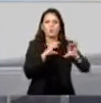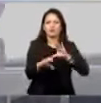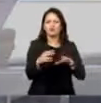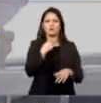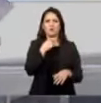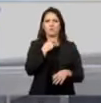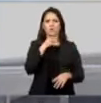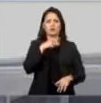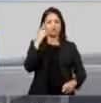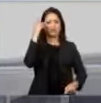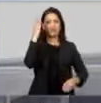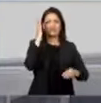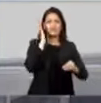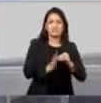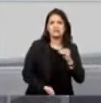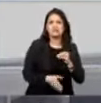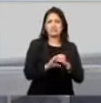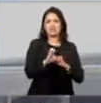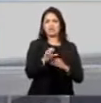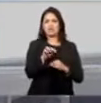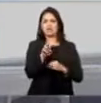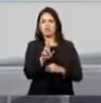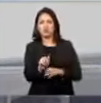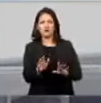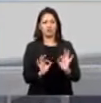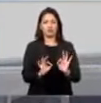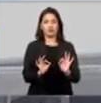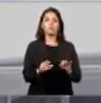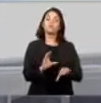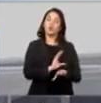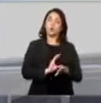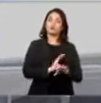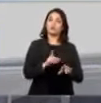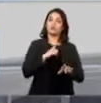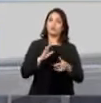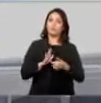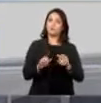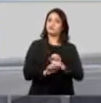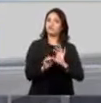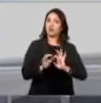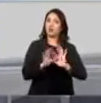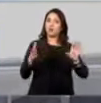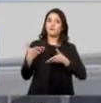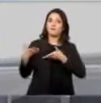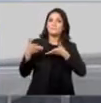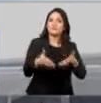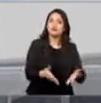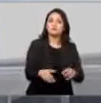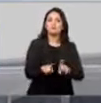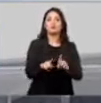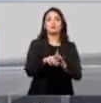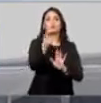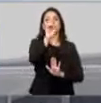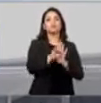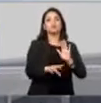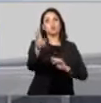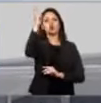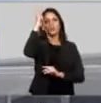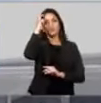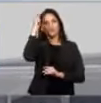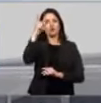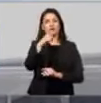ou licença. Nossa Constituição expressamente consagra a livre participação e o pleno exercício dos direitos culturais, dispensando uma